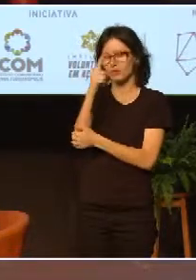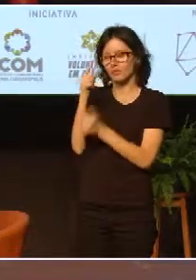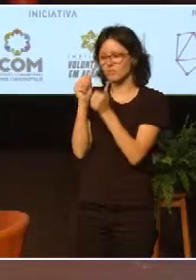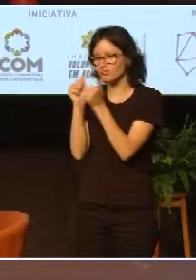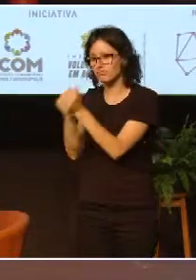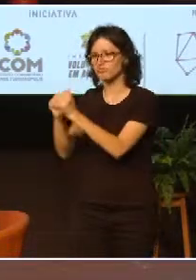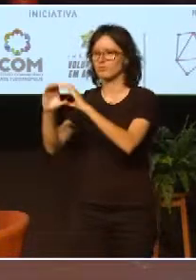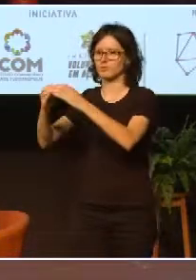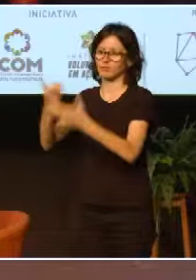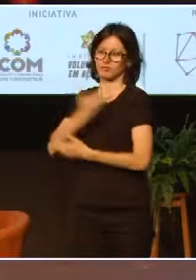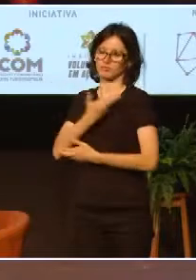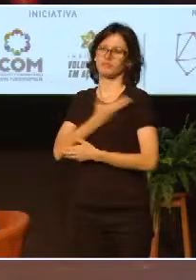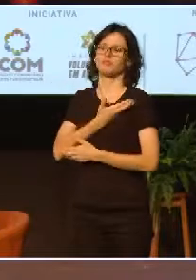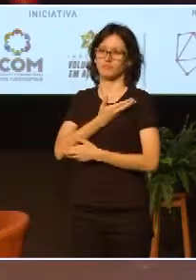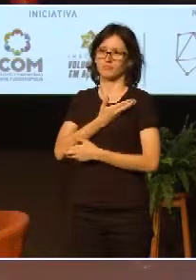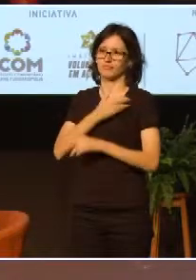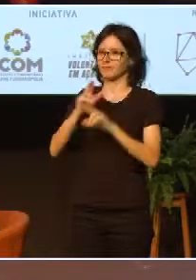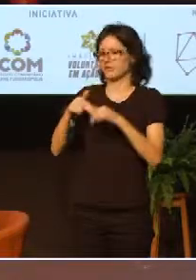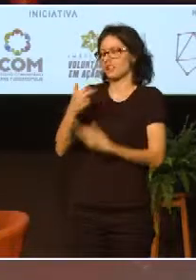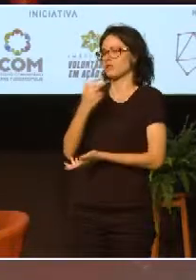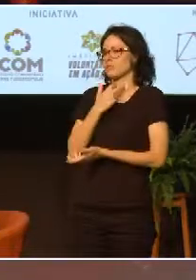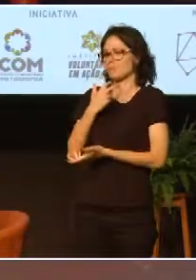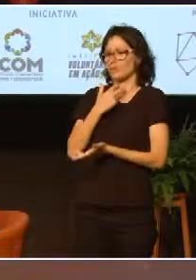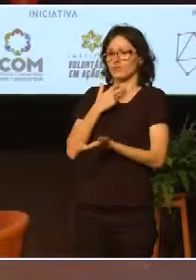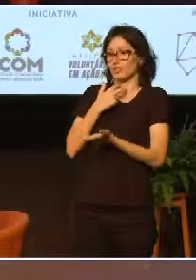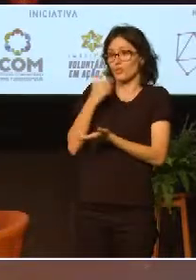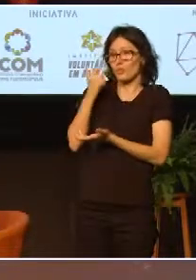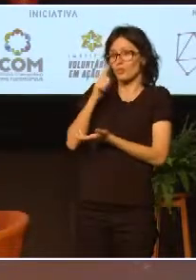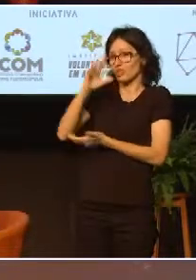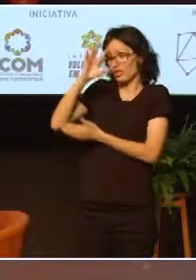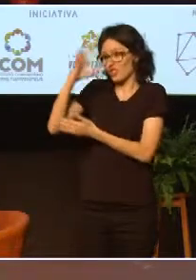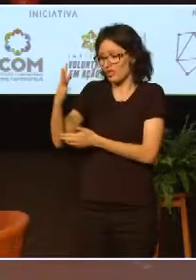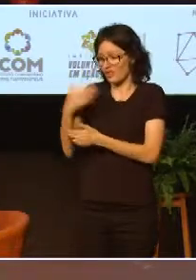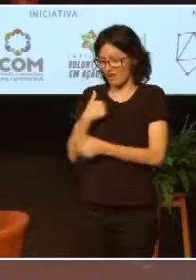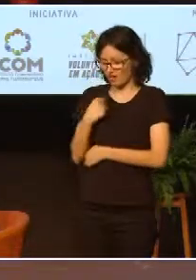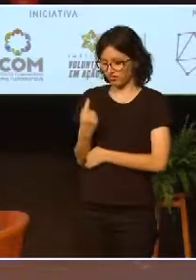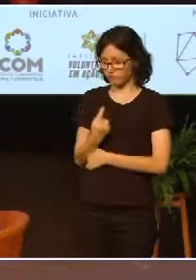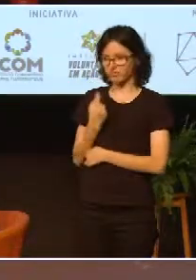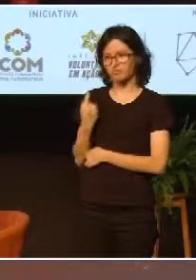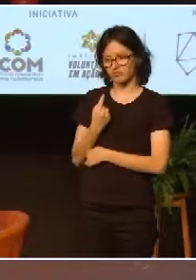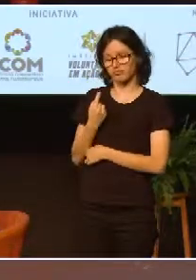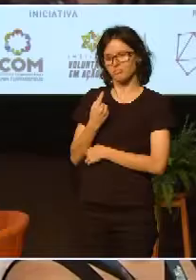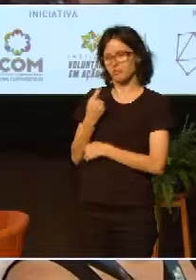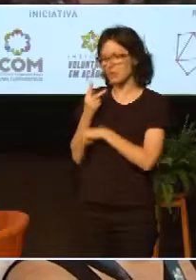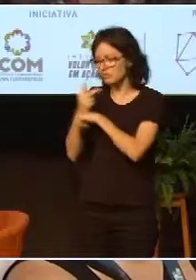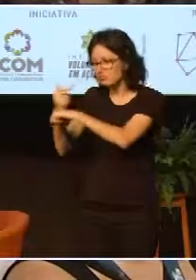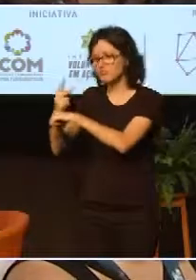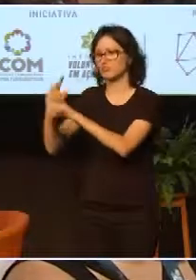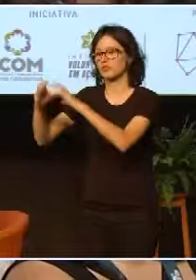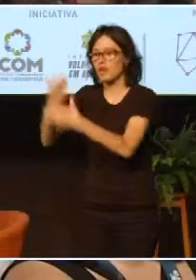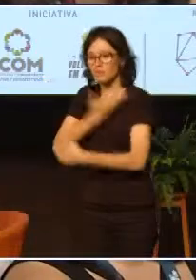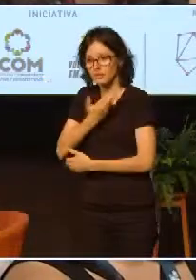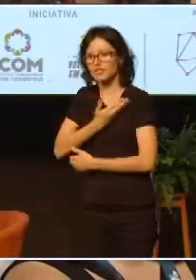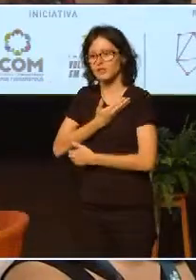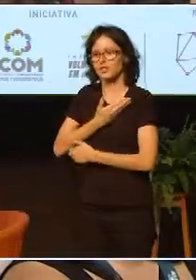meus amigos, porque eu não consigo resolver as coisas sozinhas. Então, eu tenho que entender que tem outras pessoas que podem